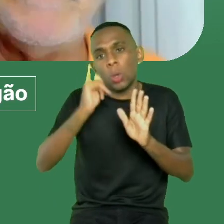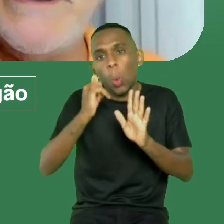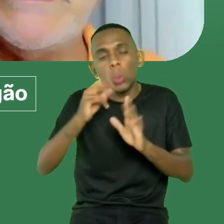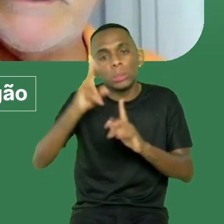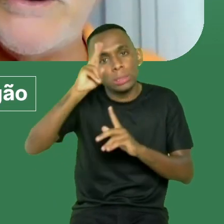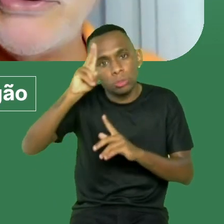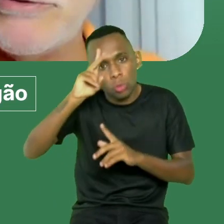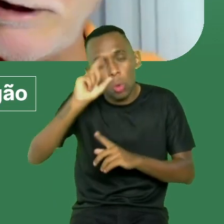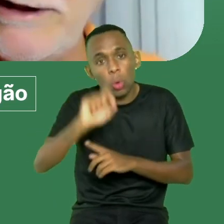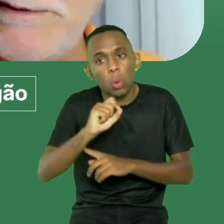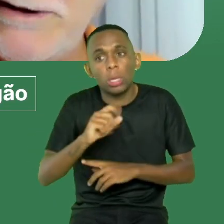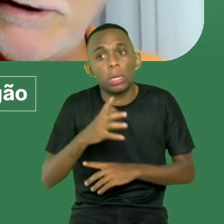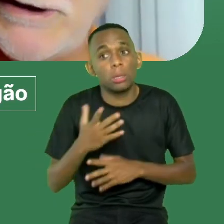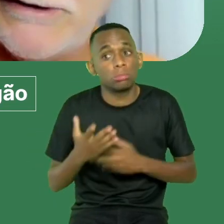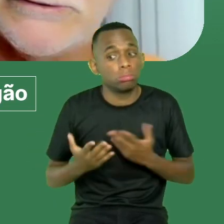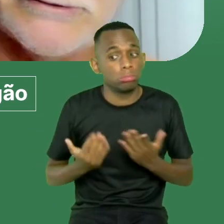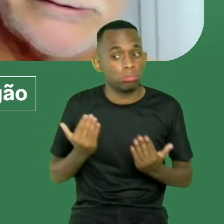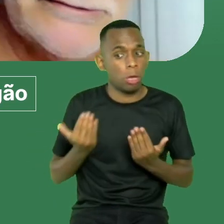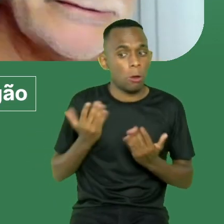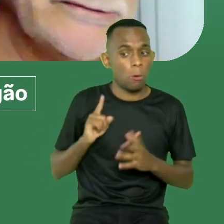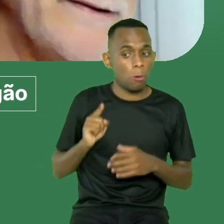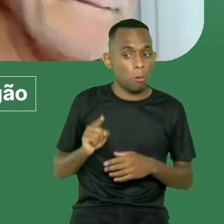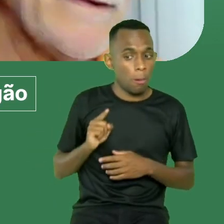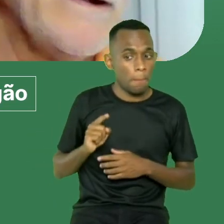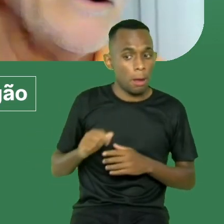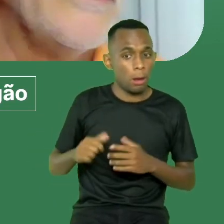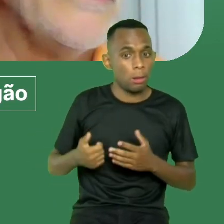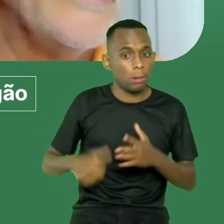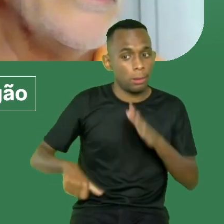de uma suspeita de um crime que